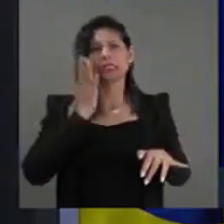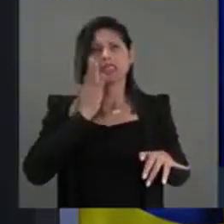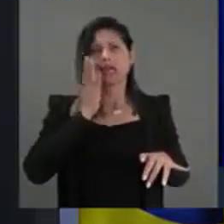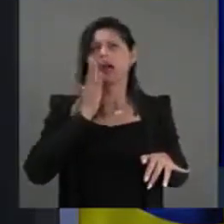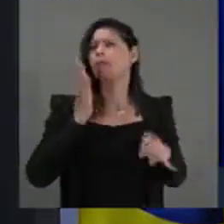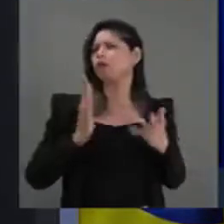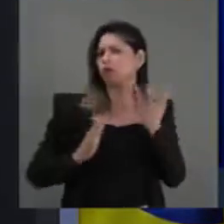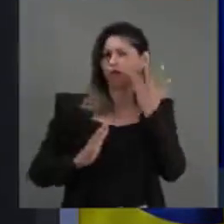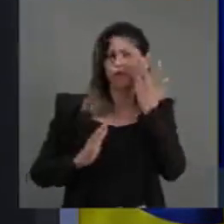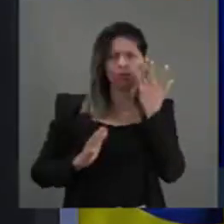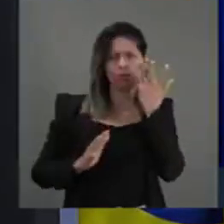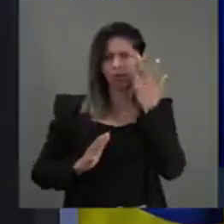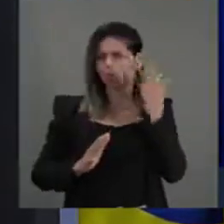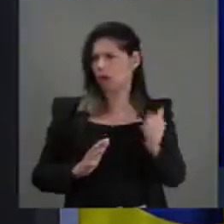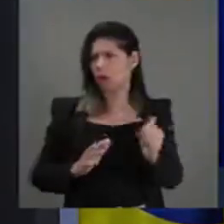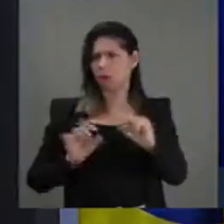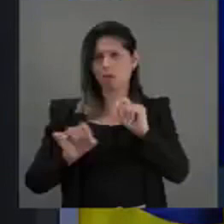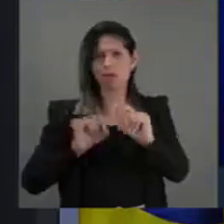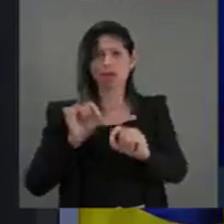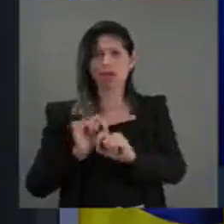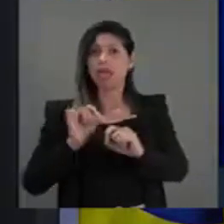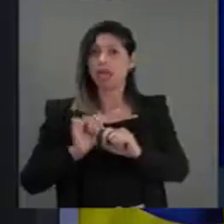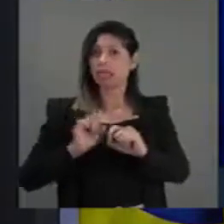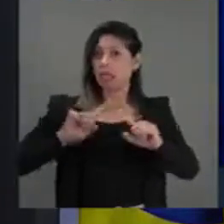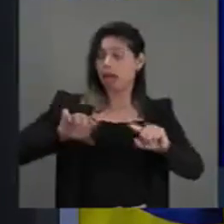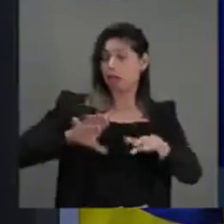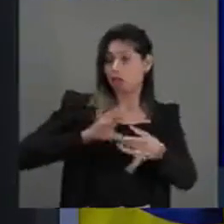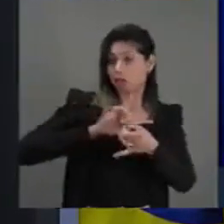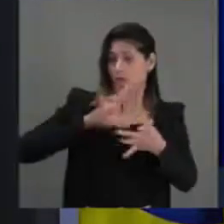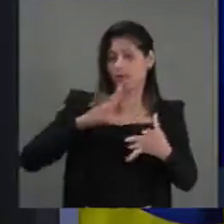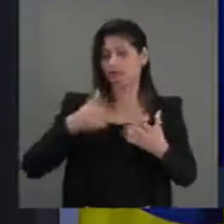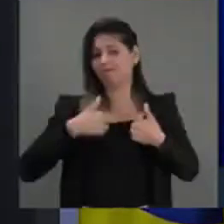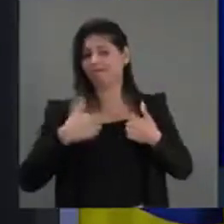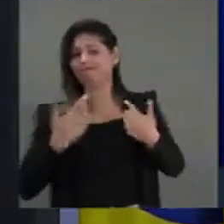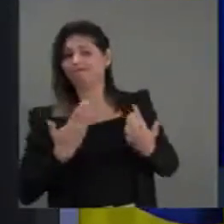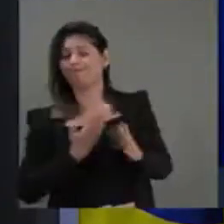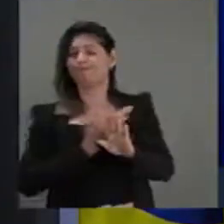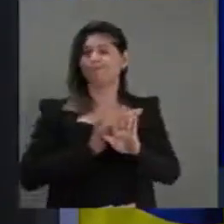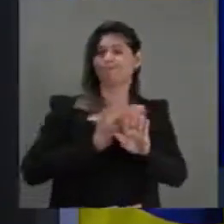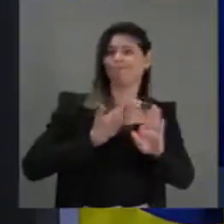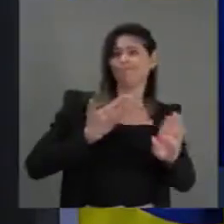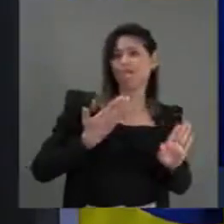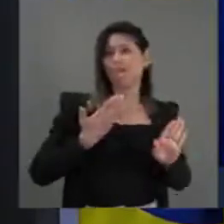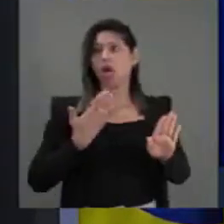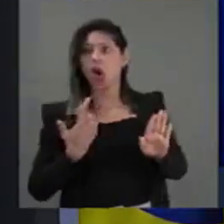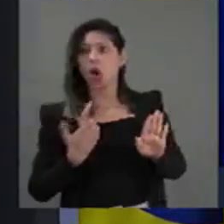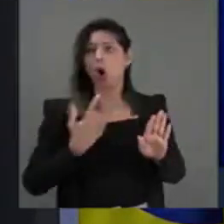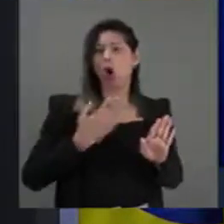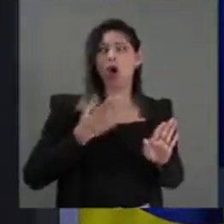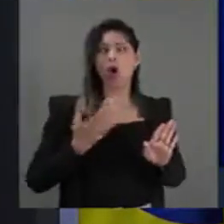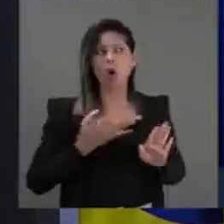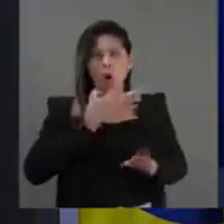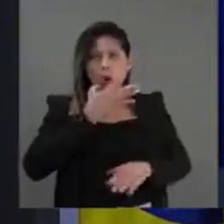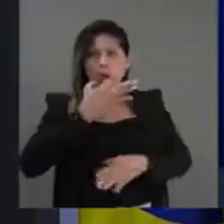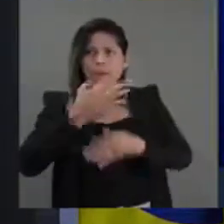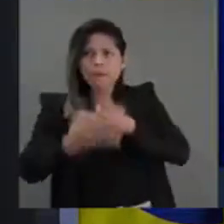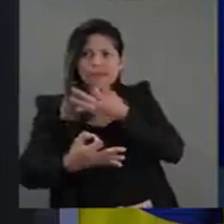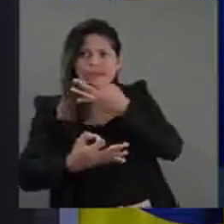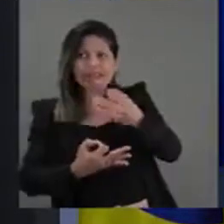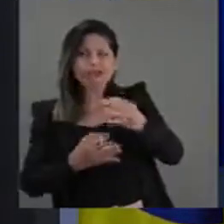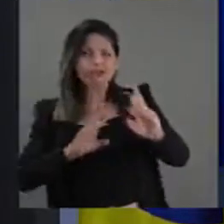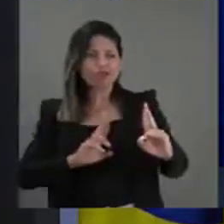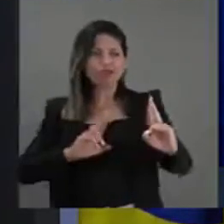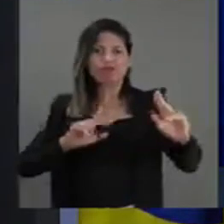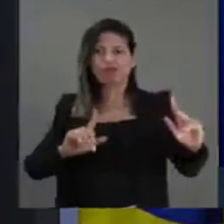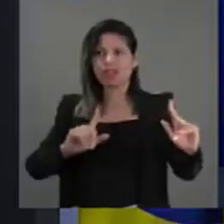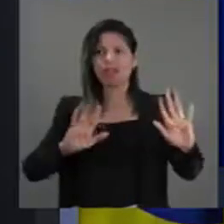natural da democracia, divergências políticas com ele, divisões de opiniões, mas eu